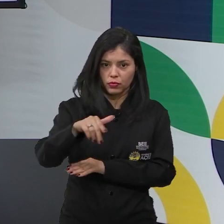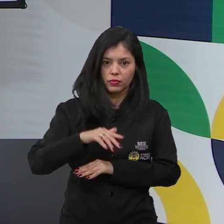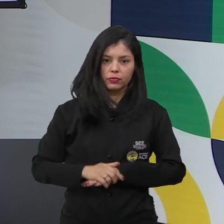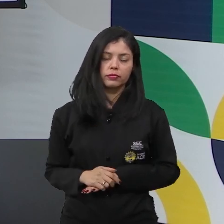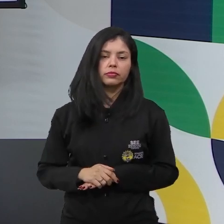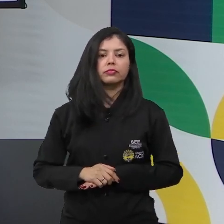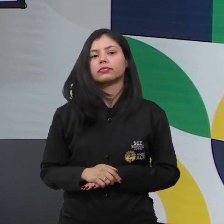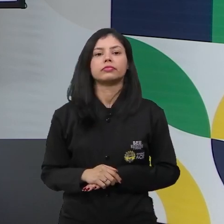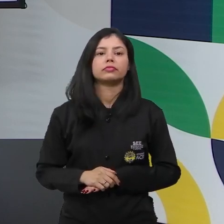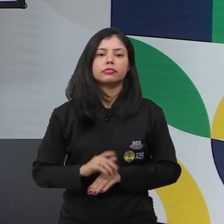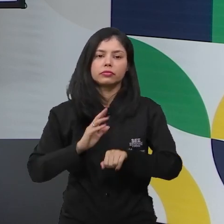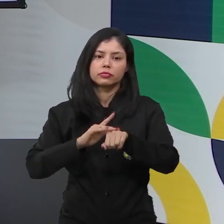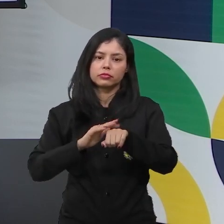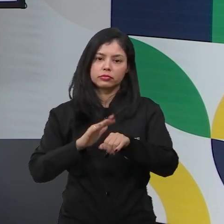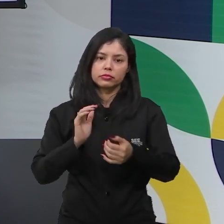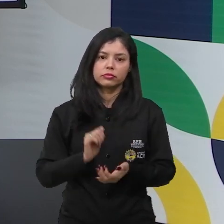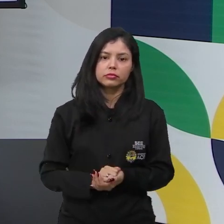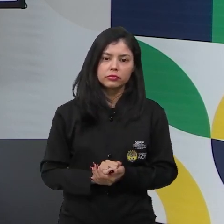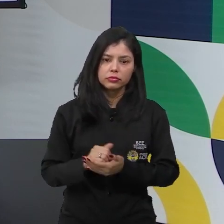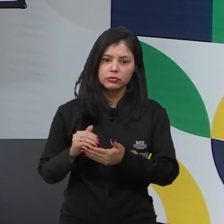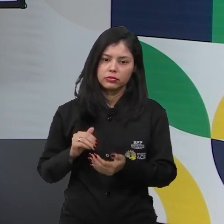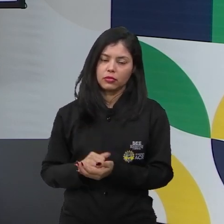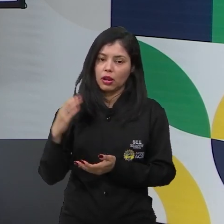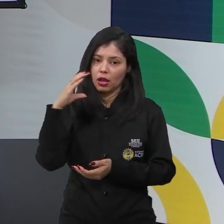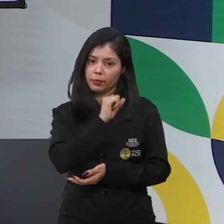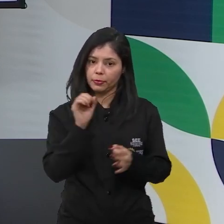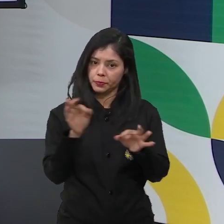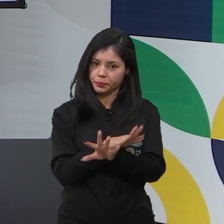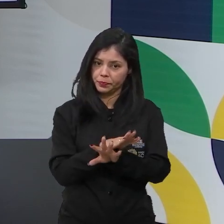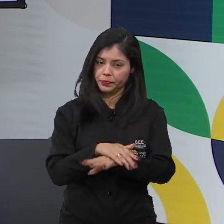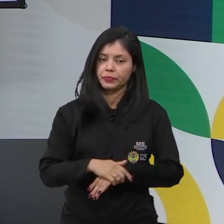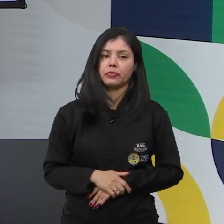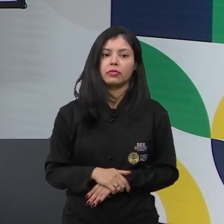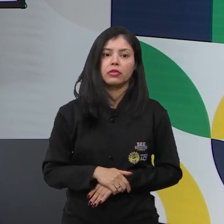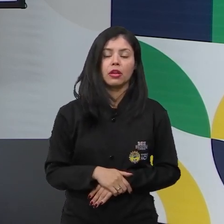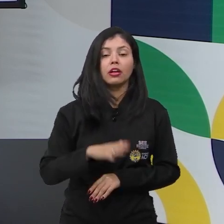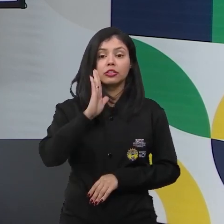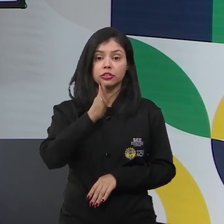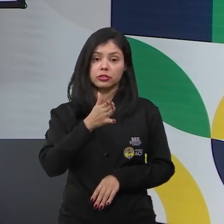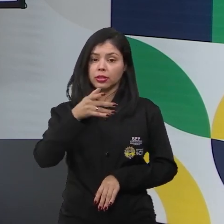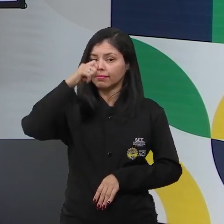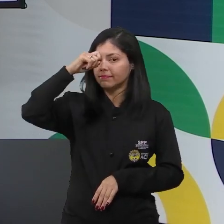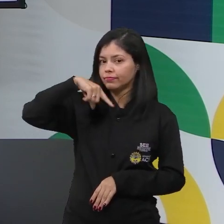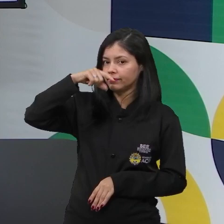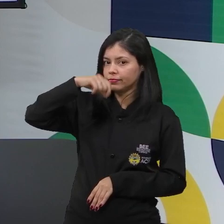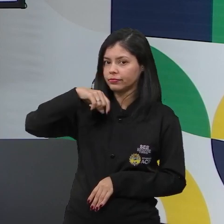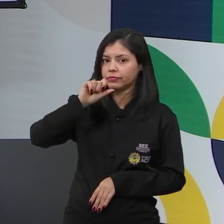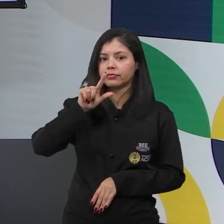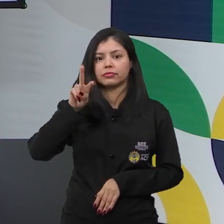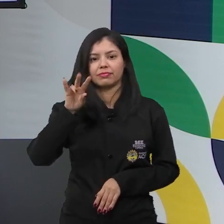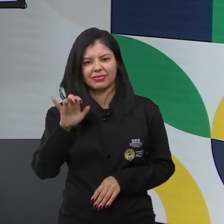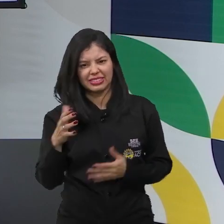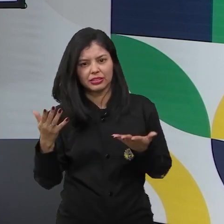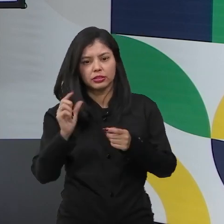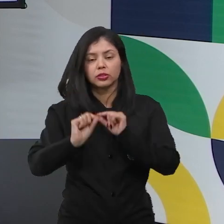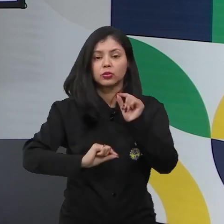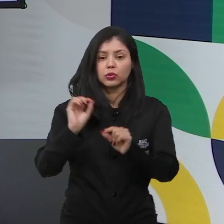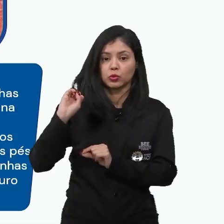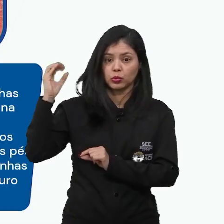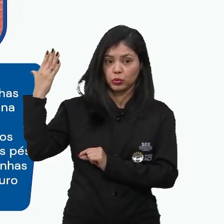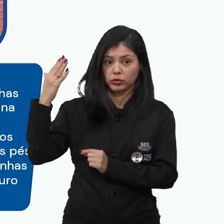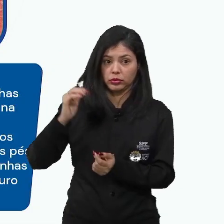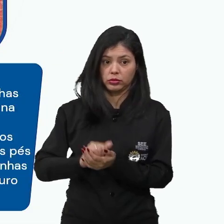né? Então, essas daí são as doenças autolimitadas. E aí, no caso do resfriado, que é essa gripe mais levezinha, ela é causada